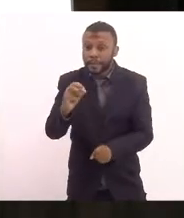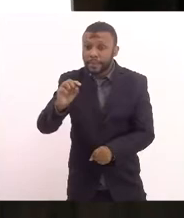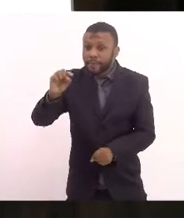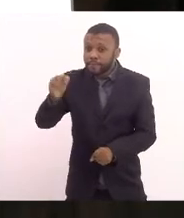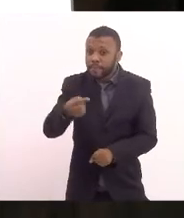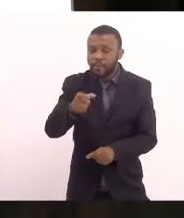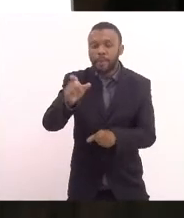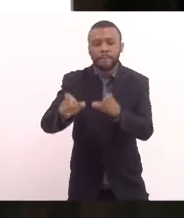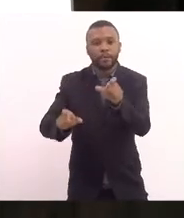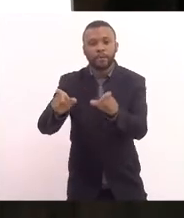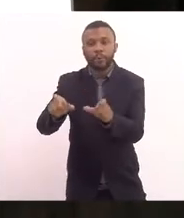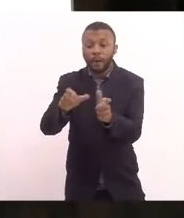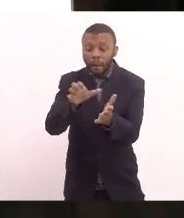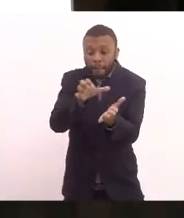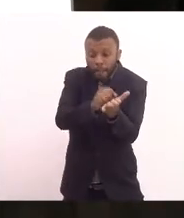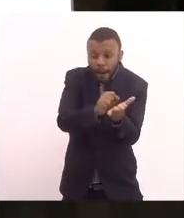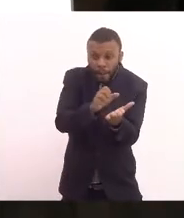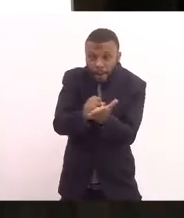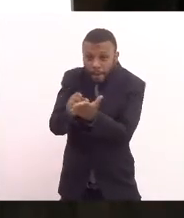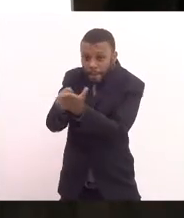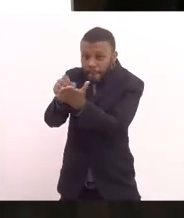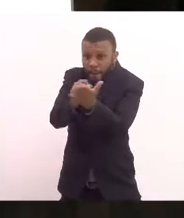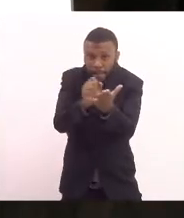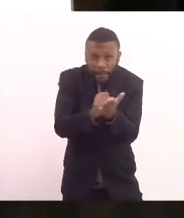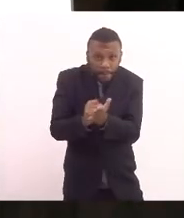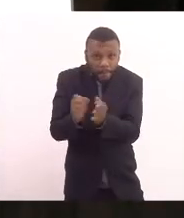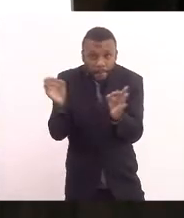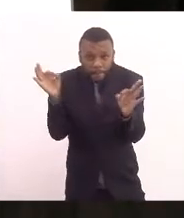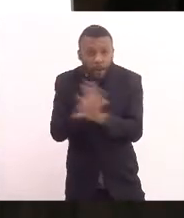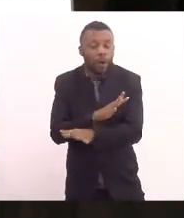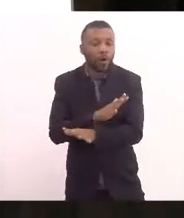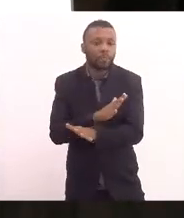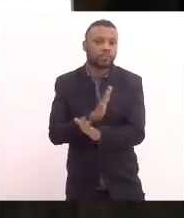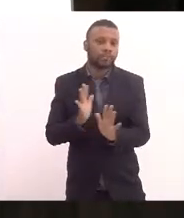só registradas, só